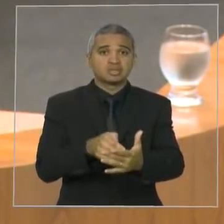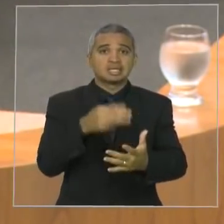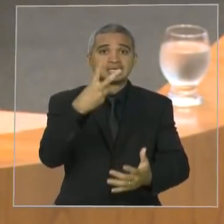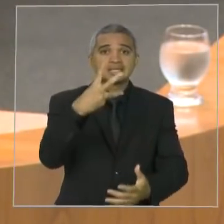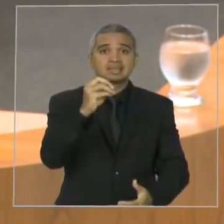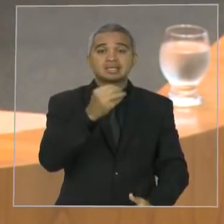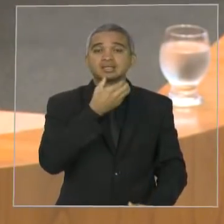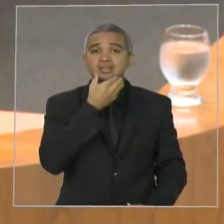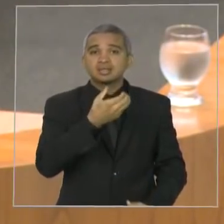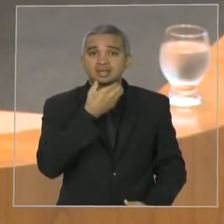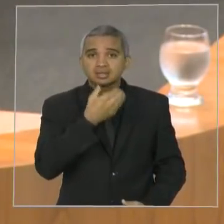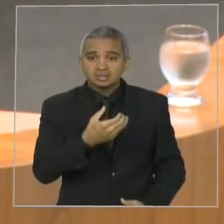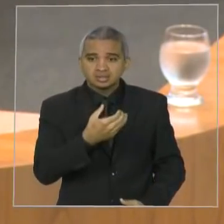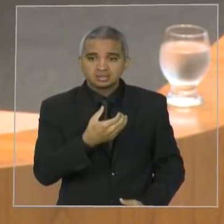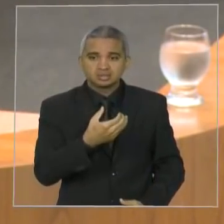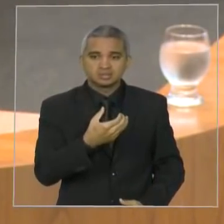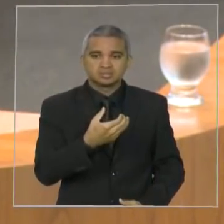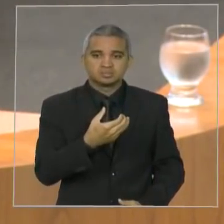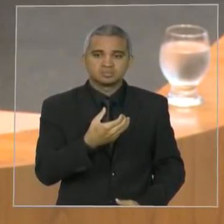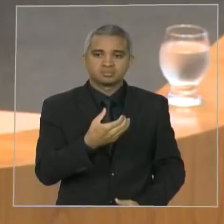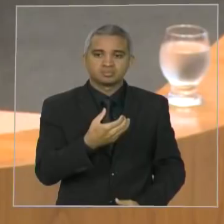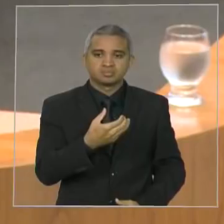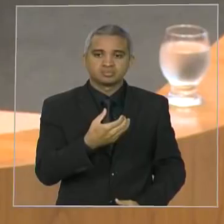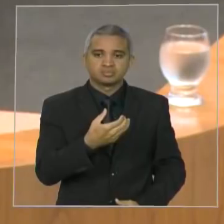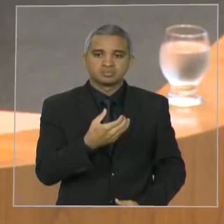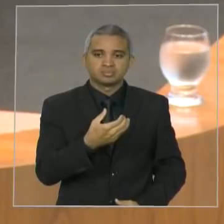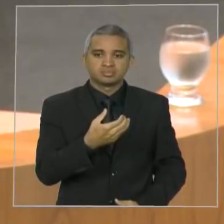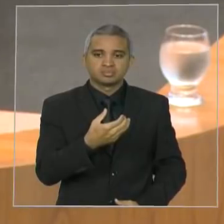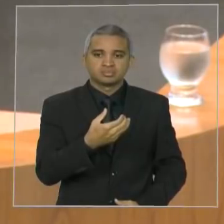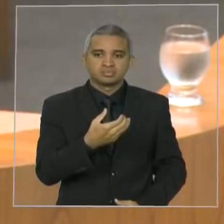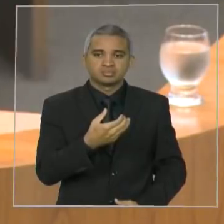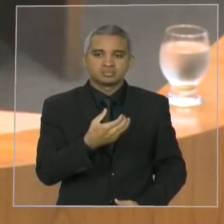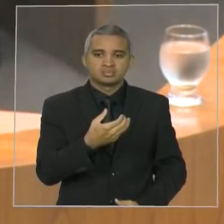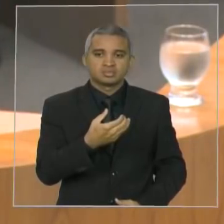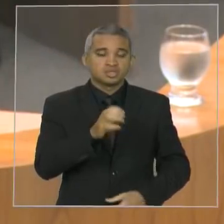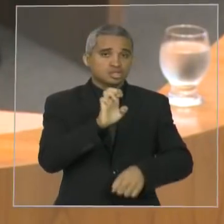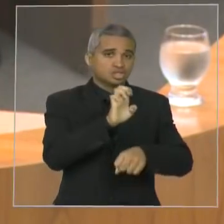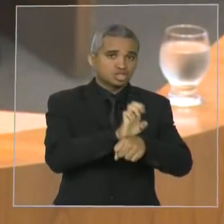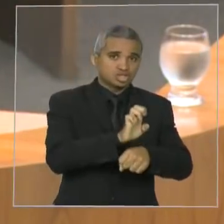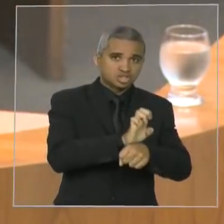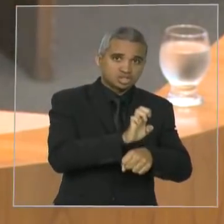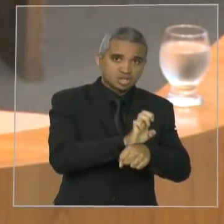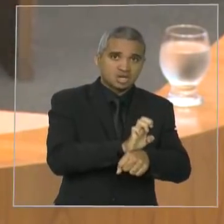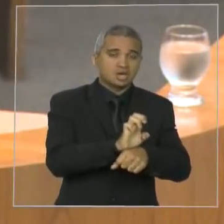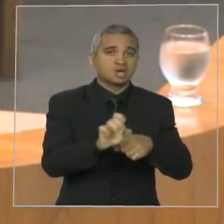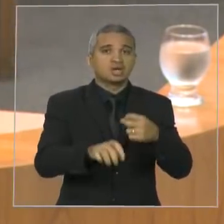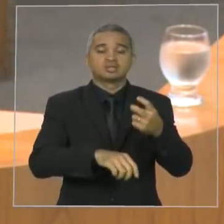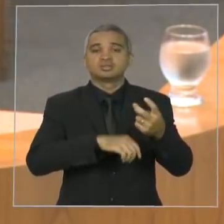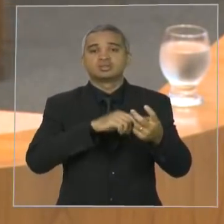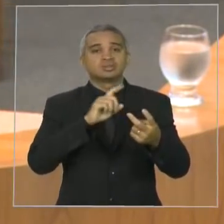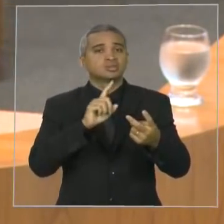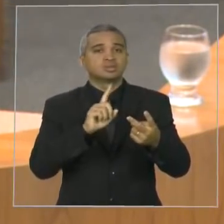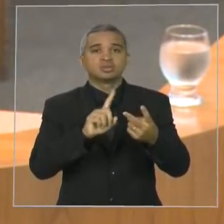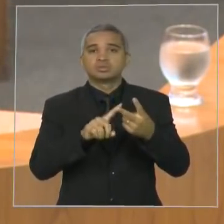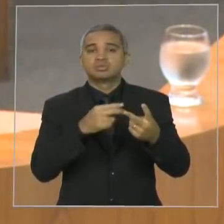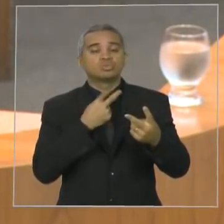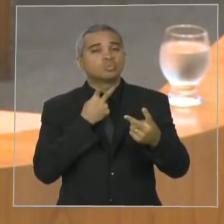Ou seja, uma emenda à Constituição, uma PEC. A alteração constitucional, isso, por exemplo, a